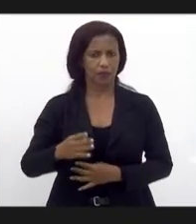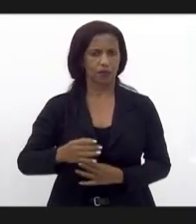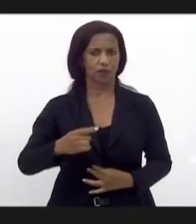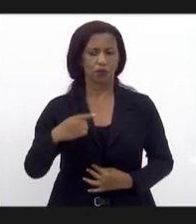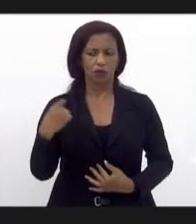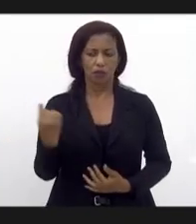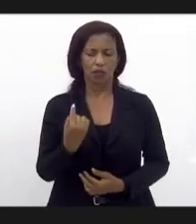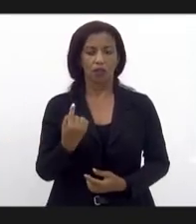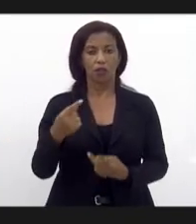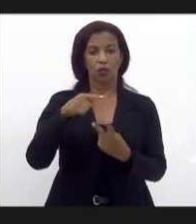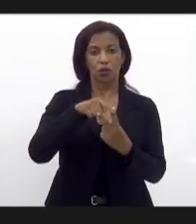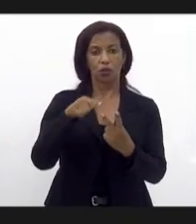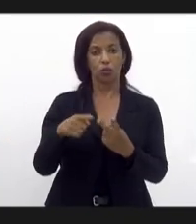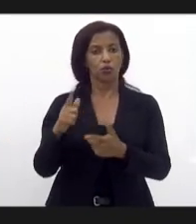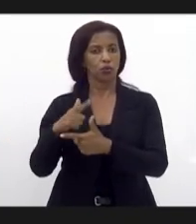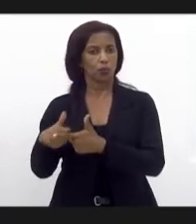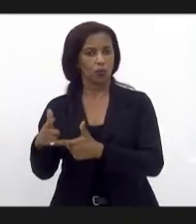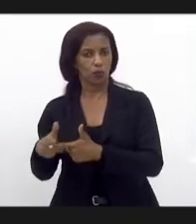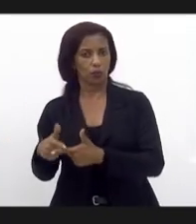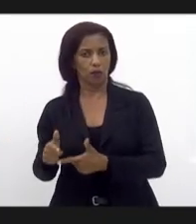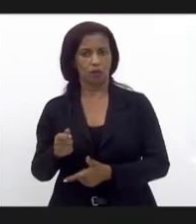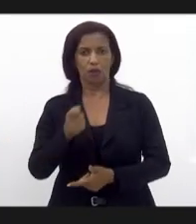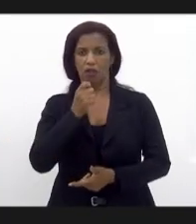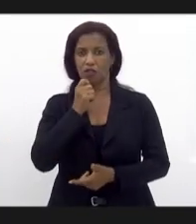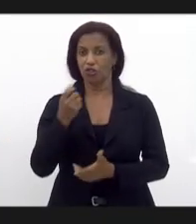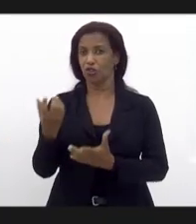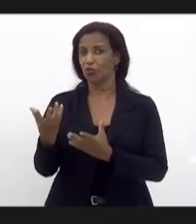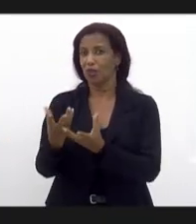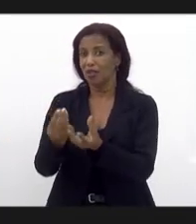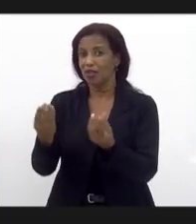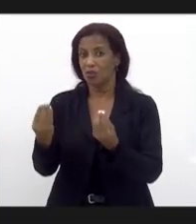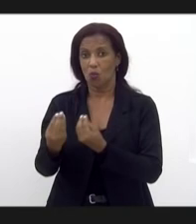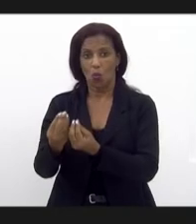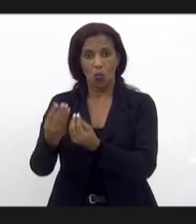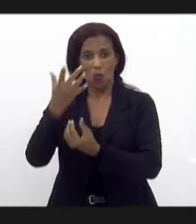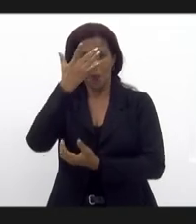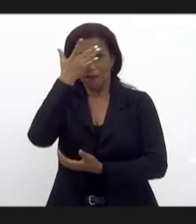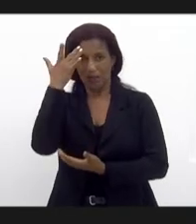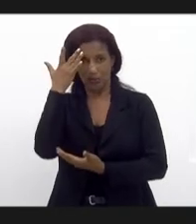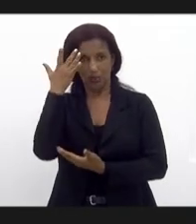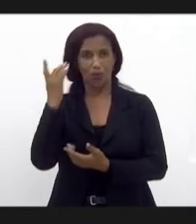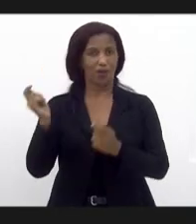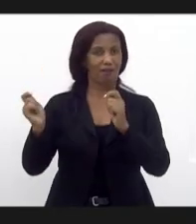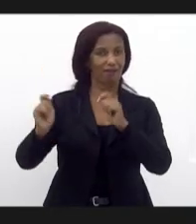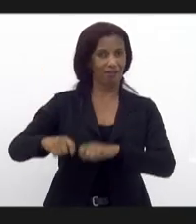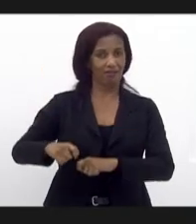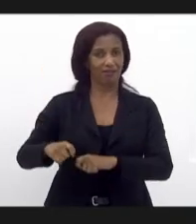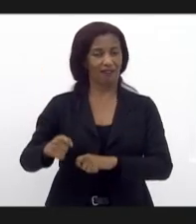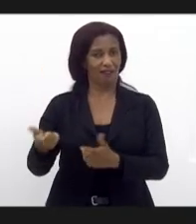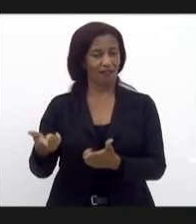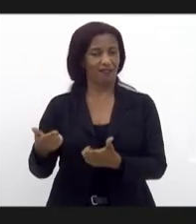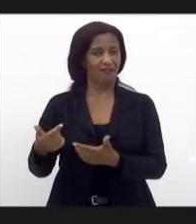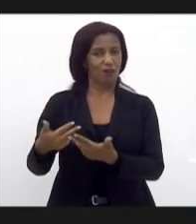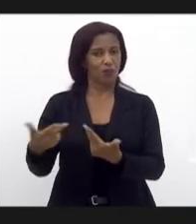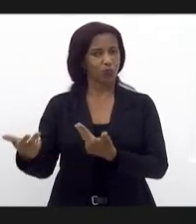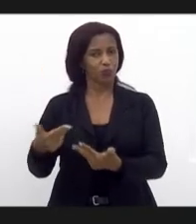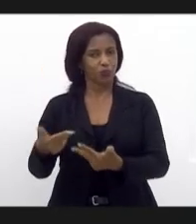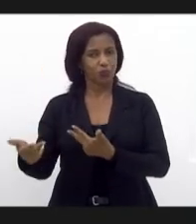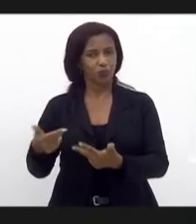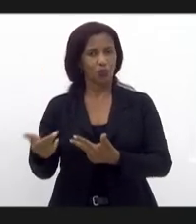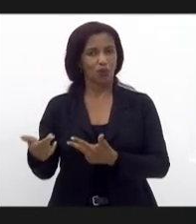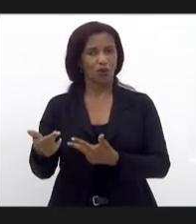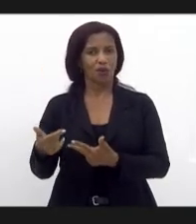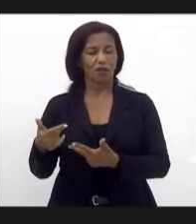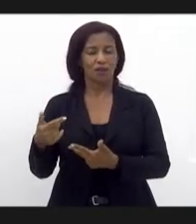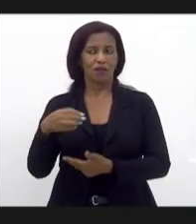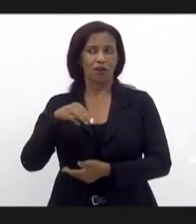né, a gente tem dois problemas. A gente não tem esse volume de passageiro, né, que permita a equalização de um sistema que se